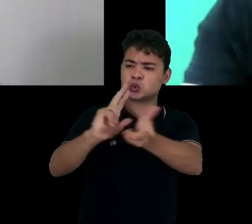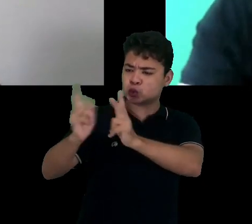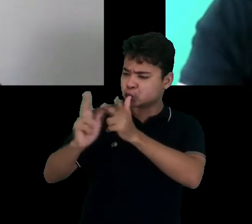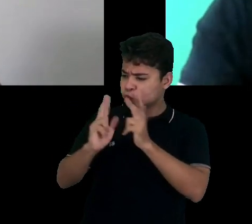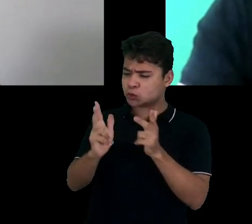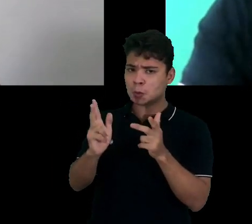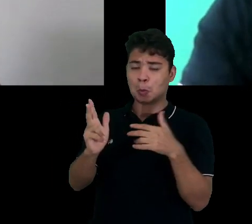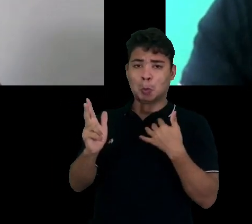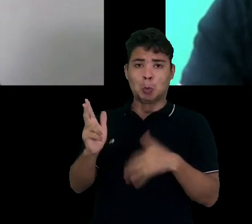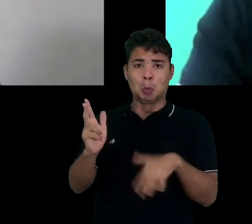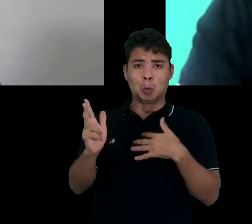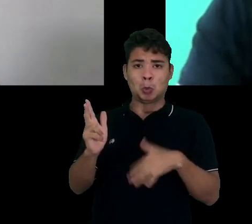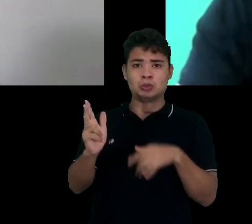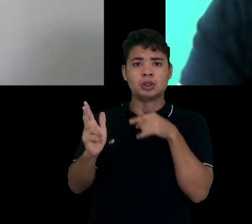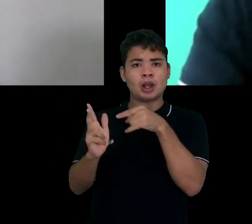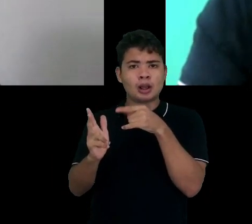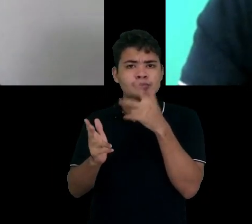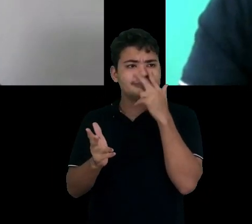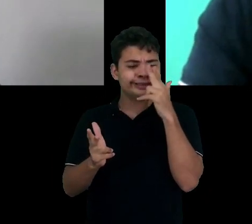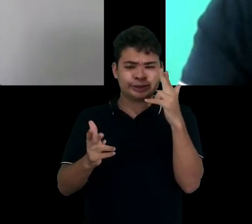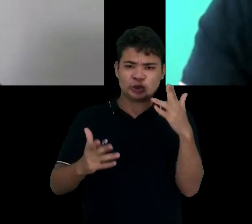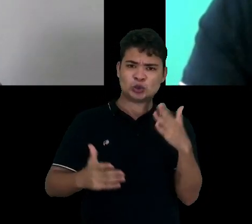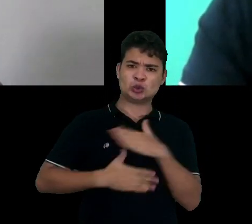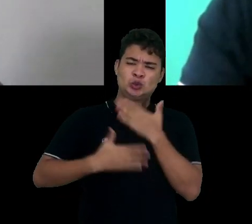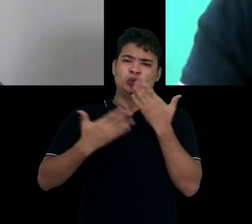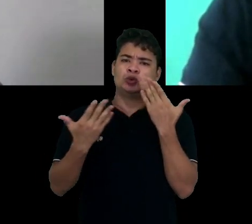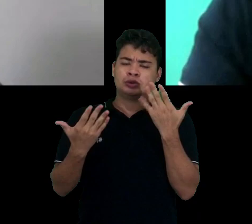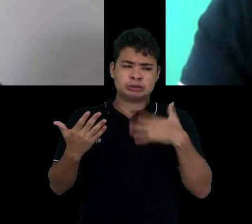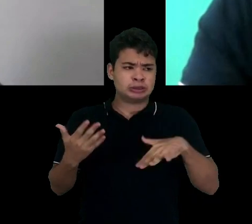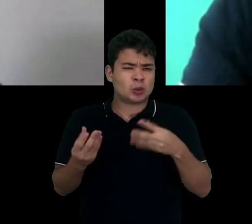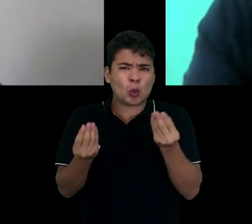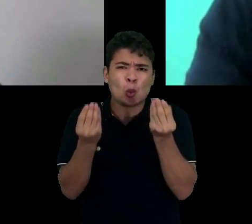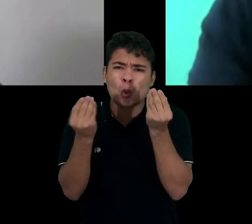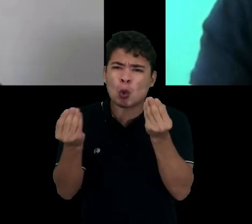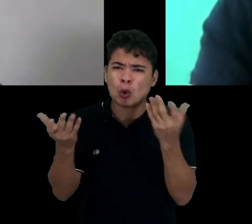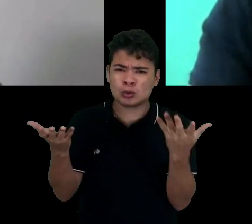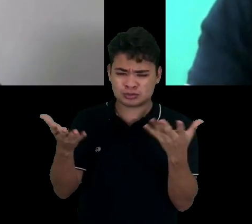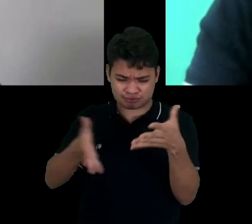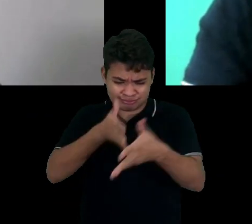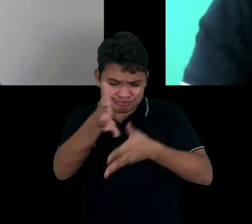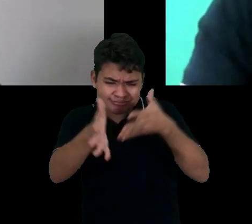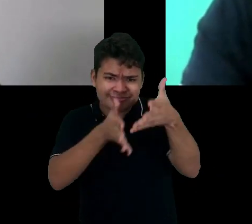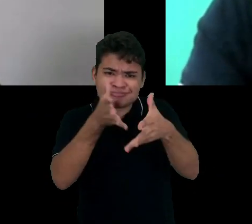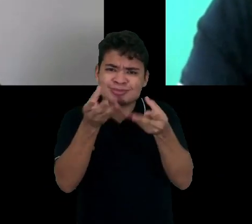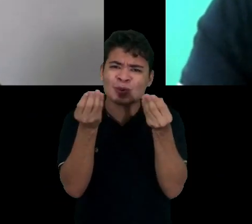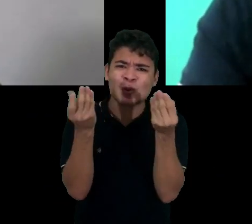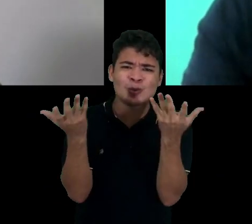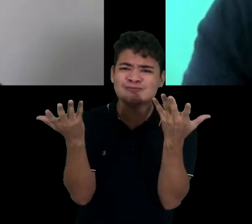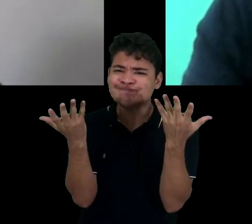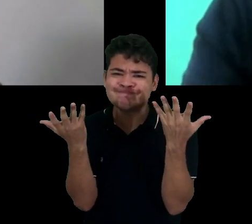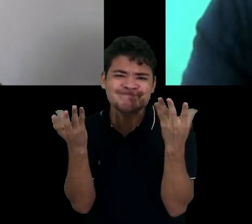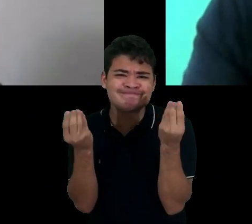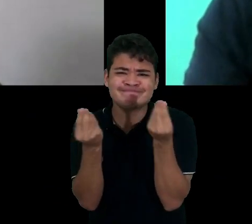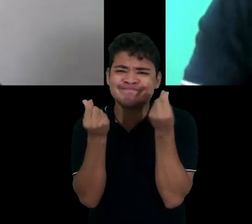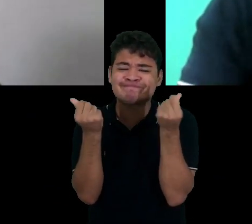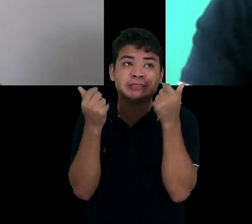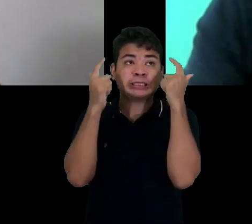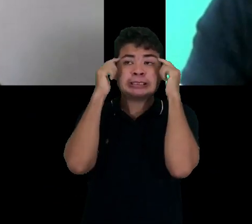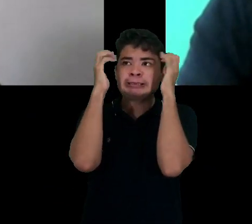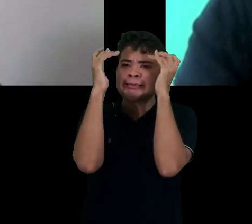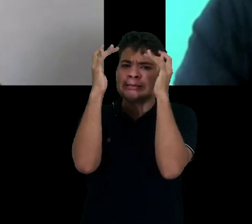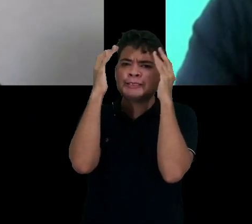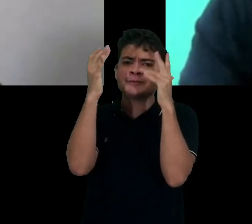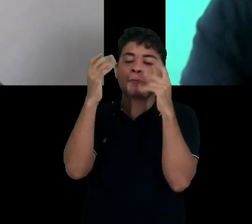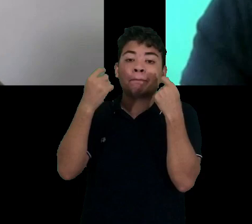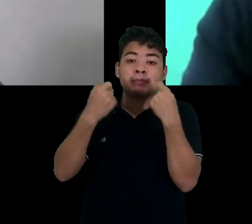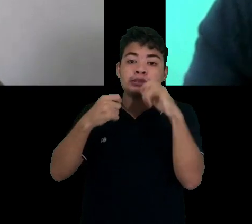as mãos. Então, de início é um susto, né? Para todos nós. Como assim conversar com as mãos? E aí o nosso cérebro ele